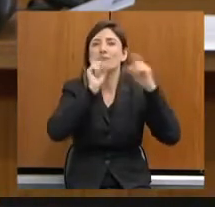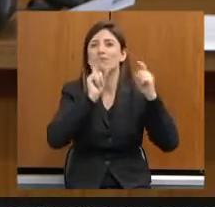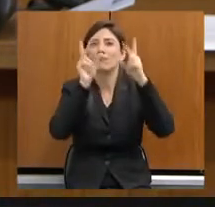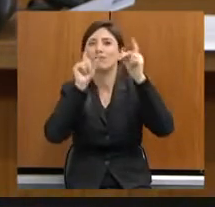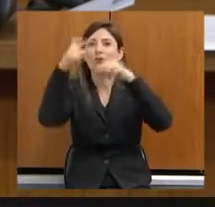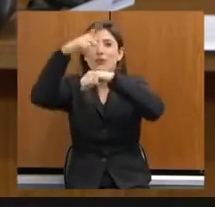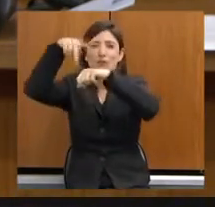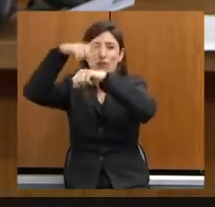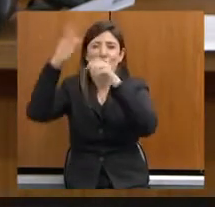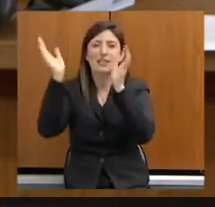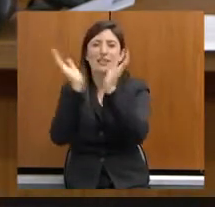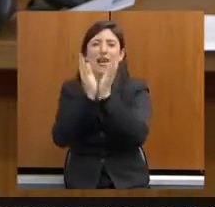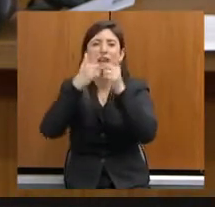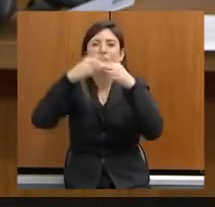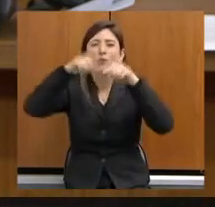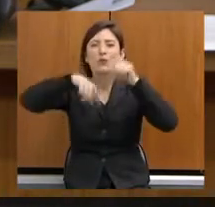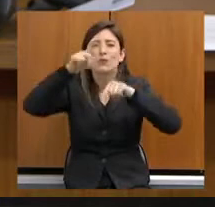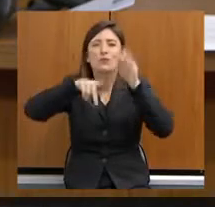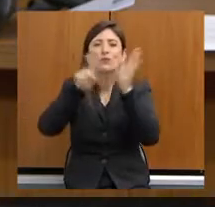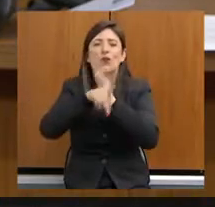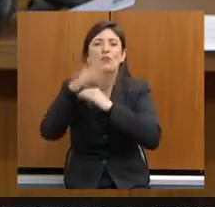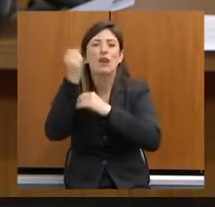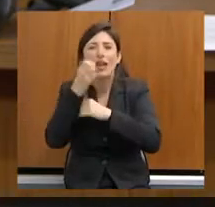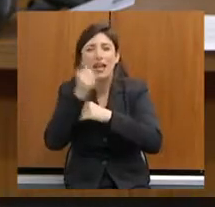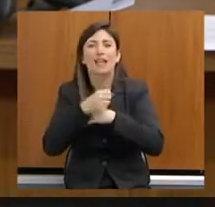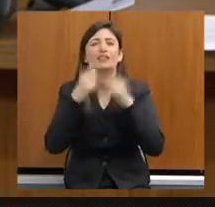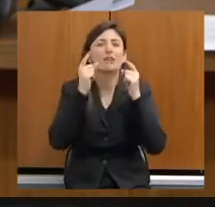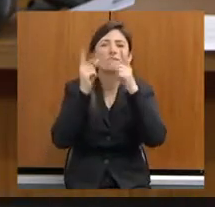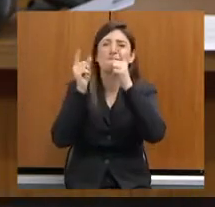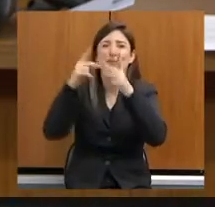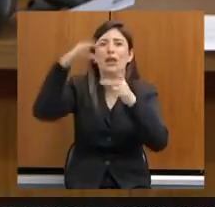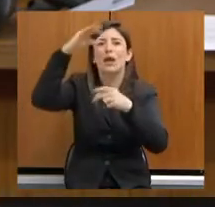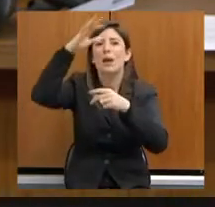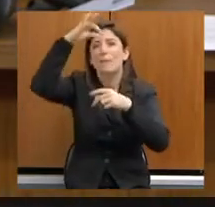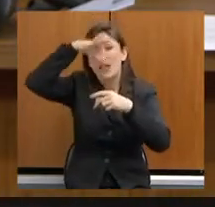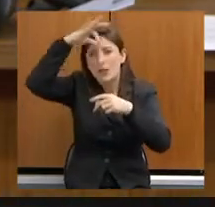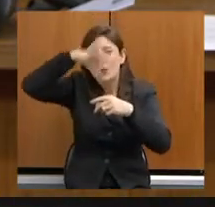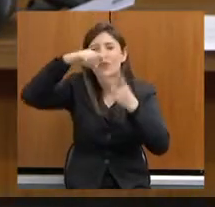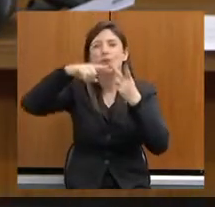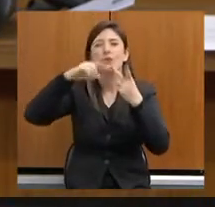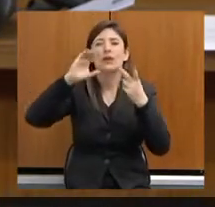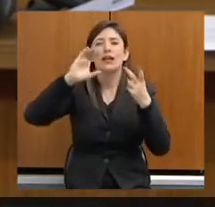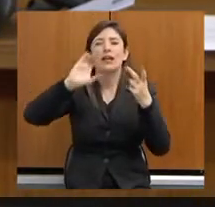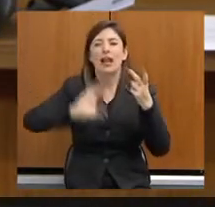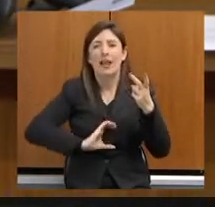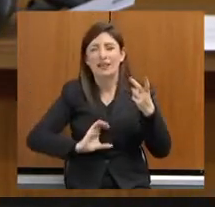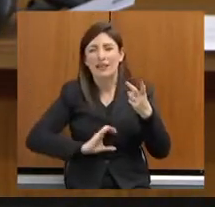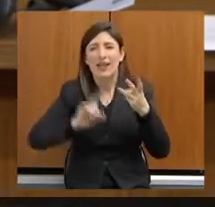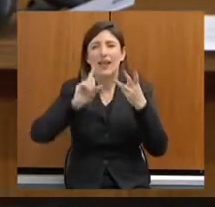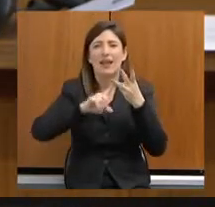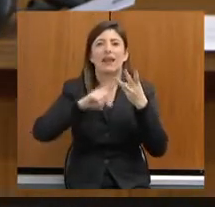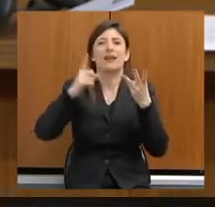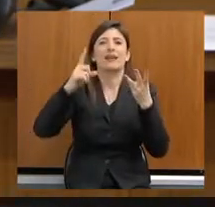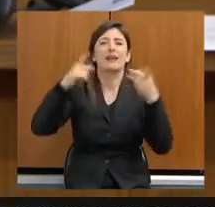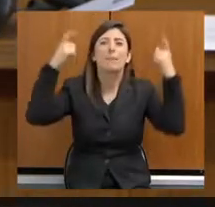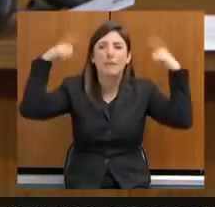vamos agora começar a exportar para o Peru Canadá México Marrocos e isso também vai nos ajudar muito nesse